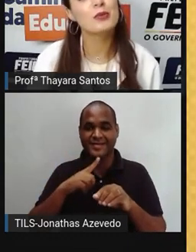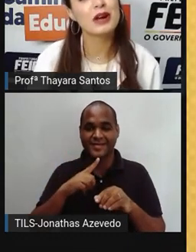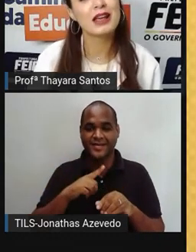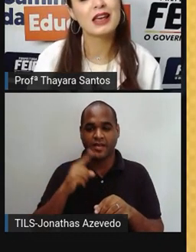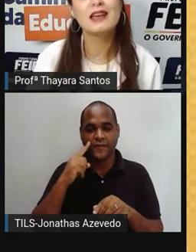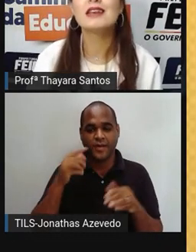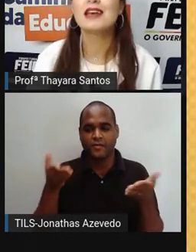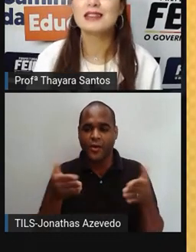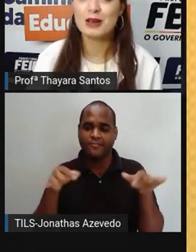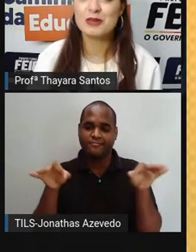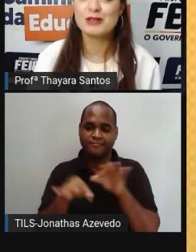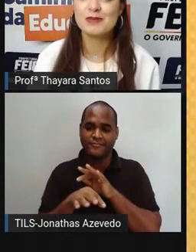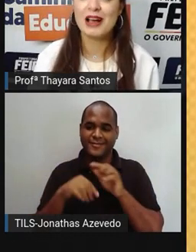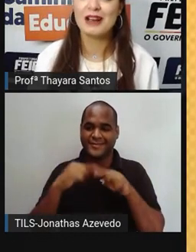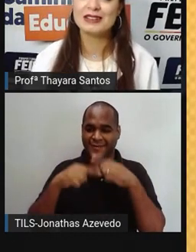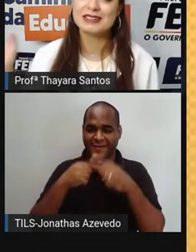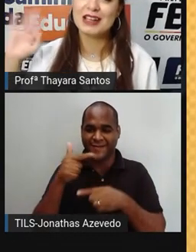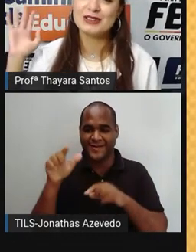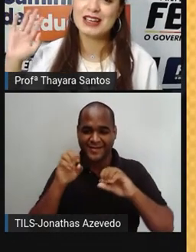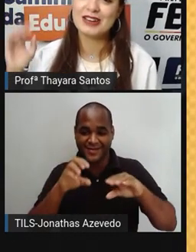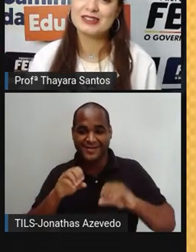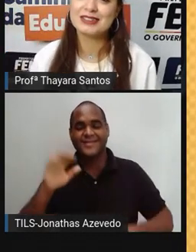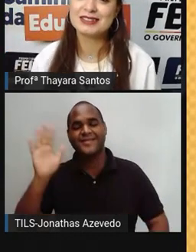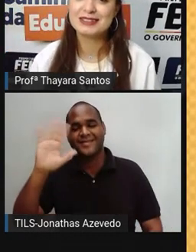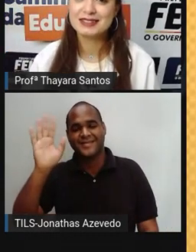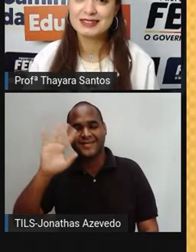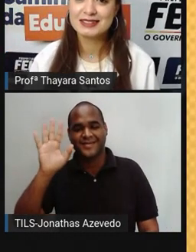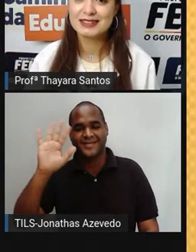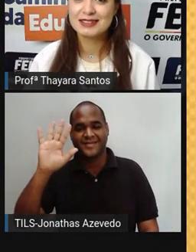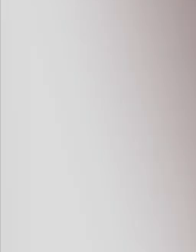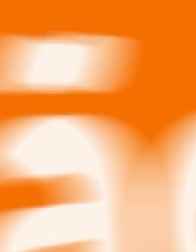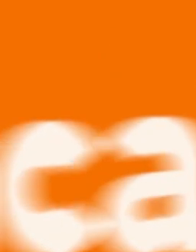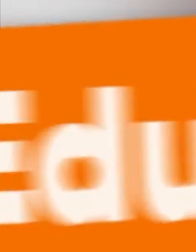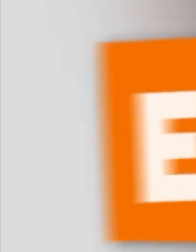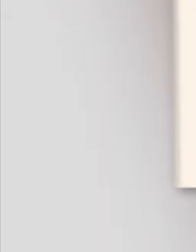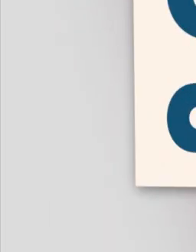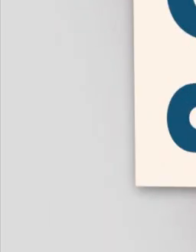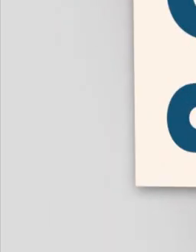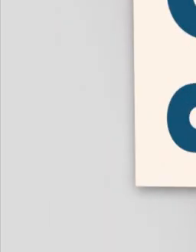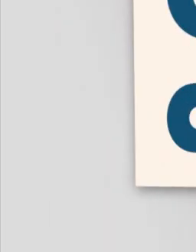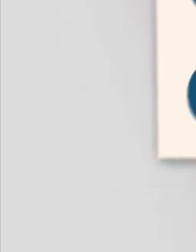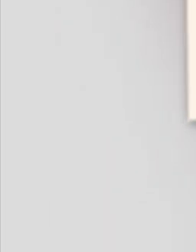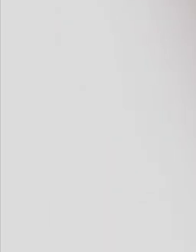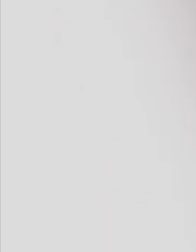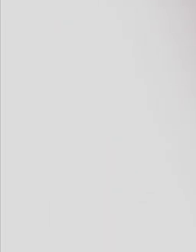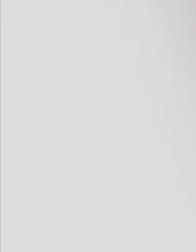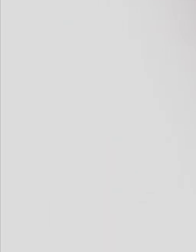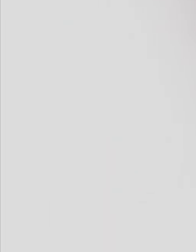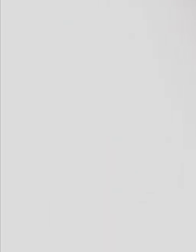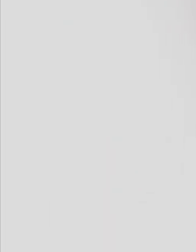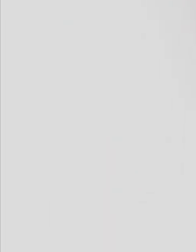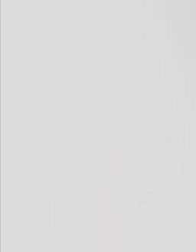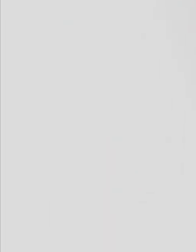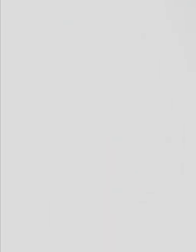pessoal Fico por aqui e até a próxima aula tchau tchau E aí